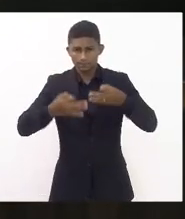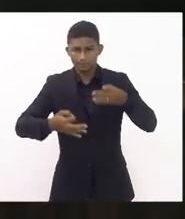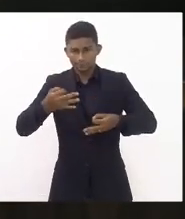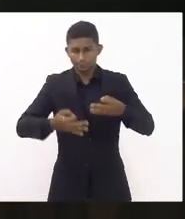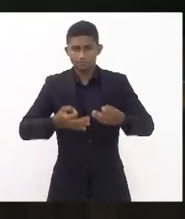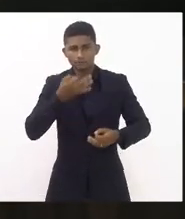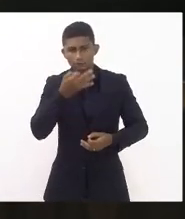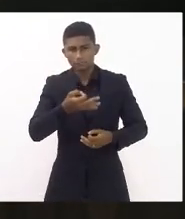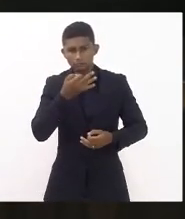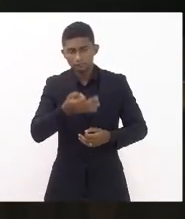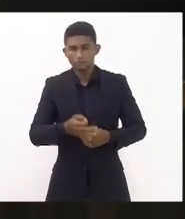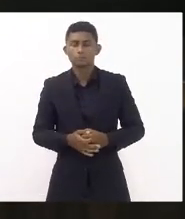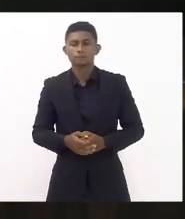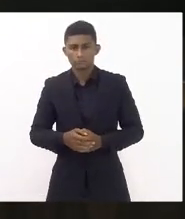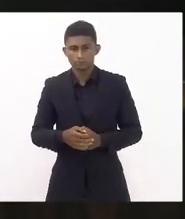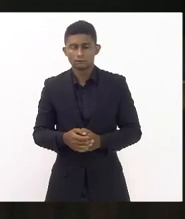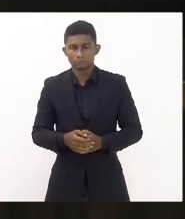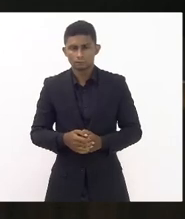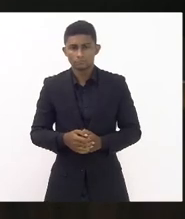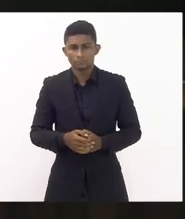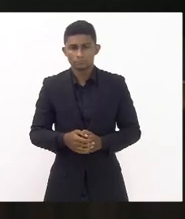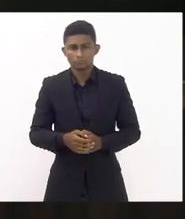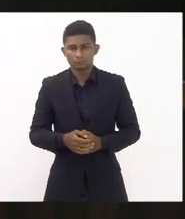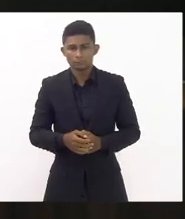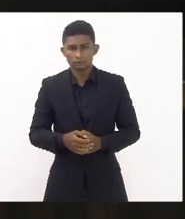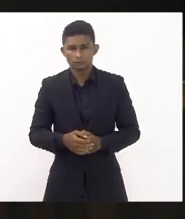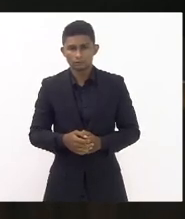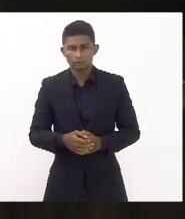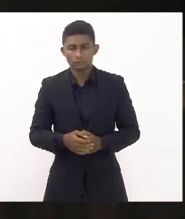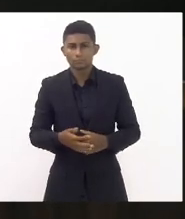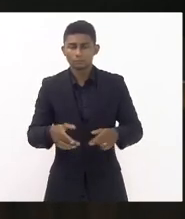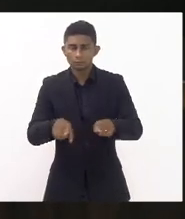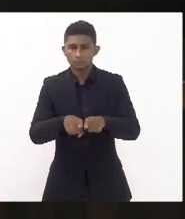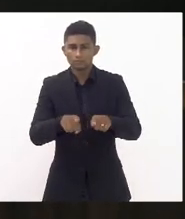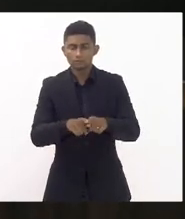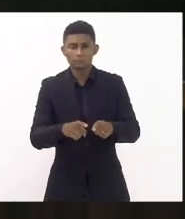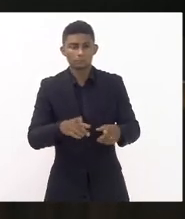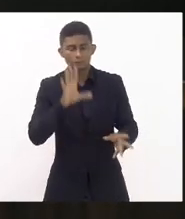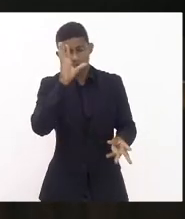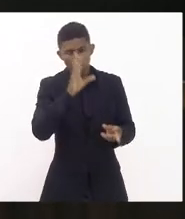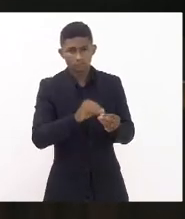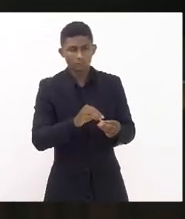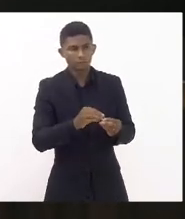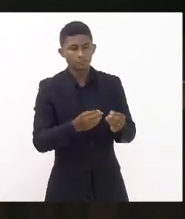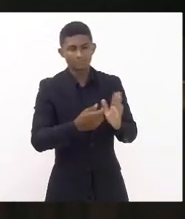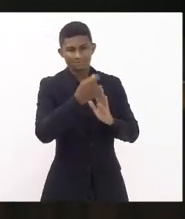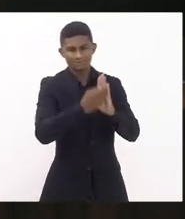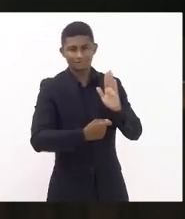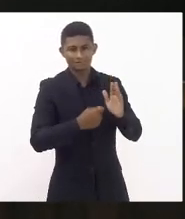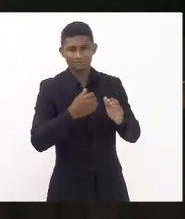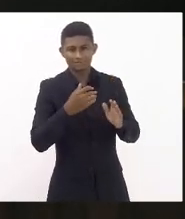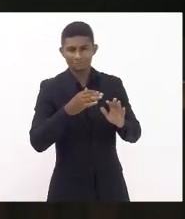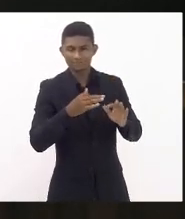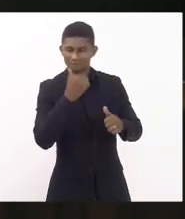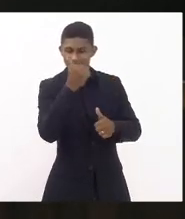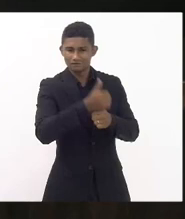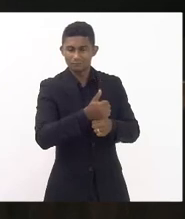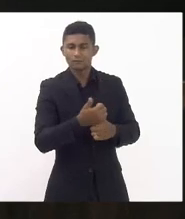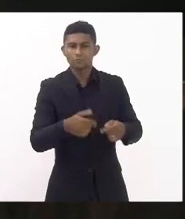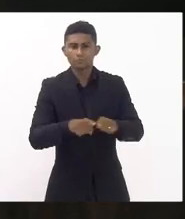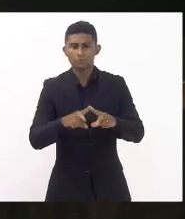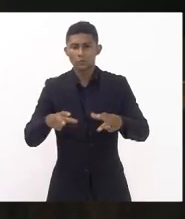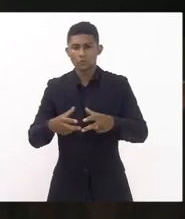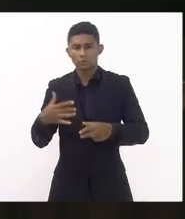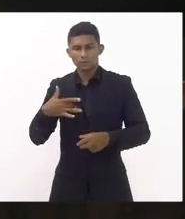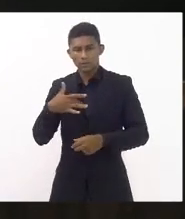pela constitucionalidade com emendas, concluindo por substitutivo. De saúde favorável, com o substitutivo da